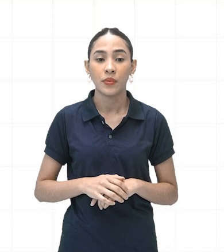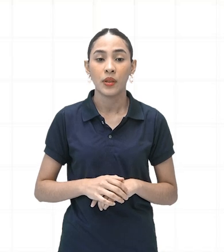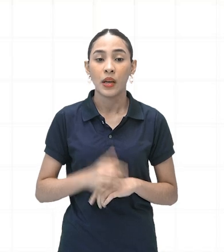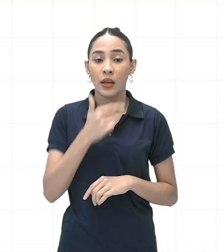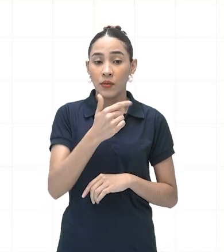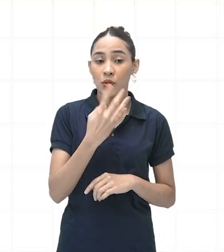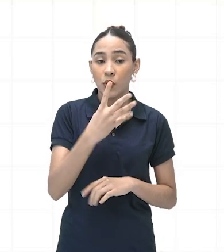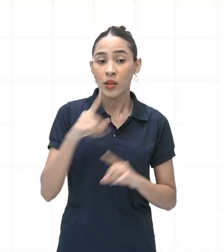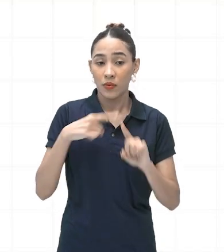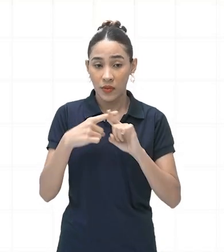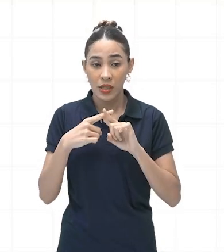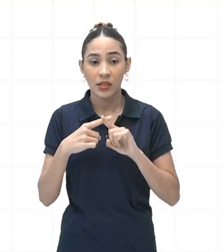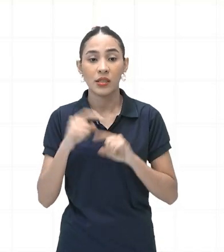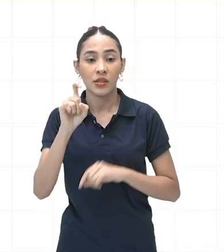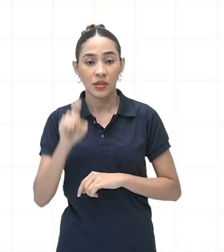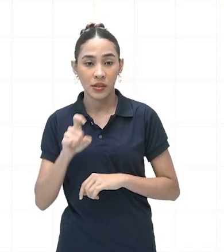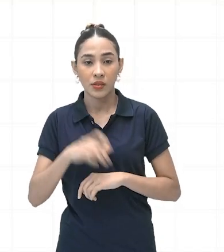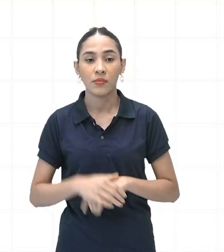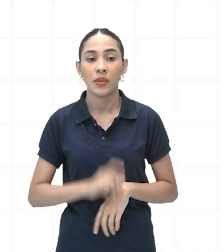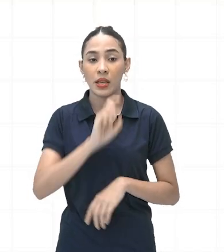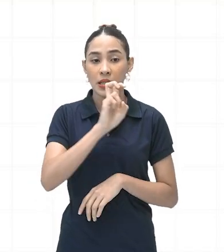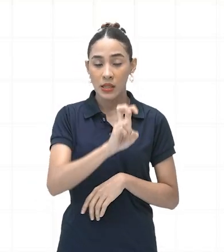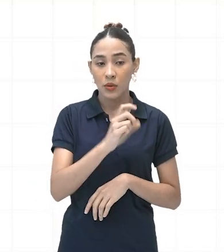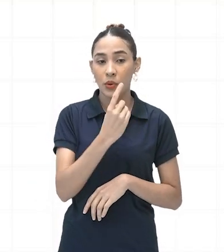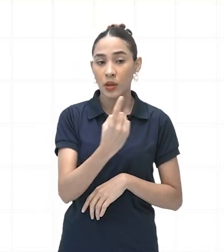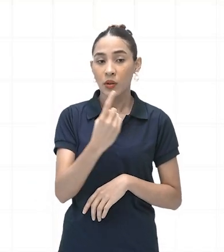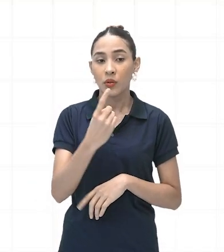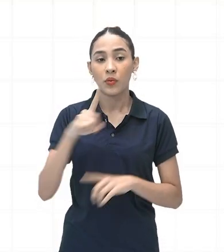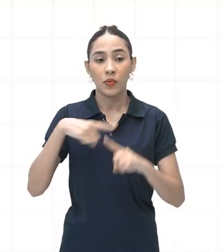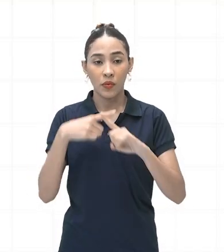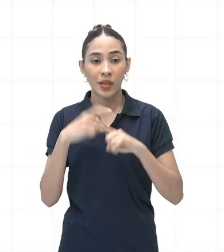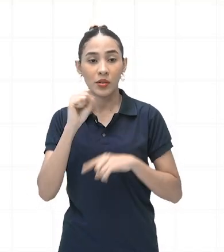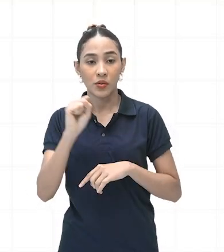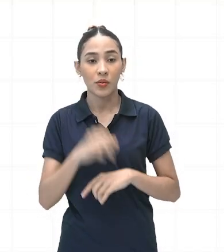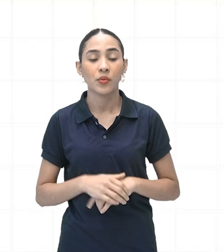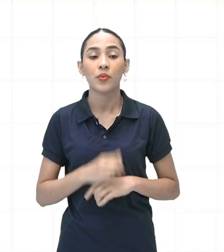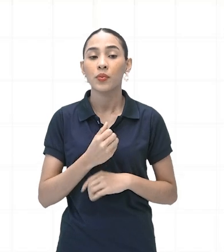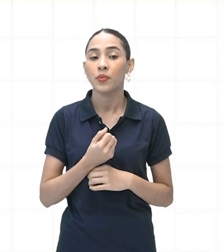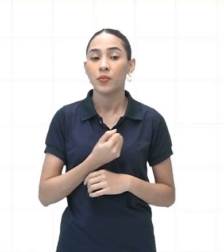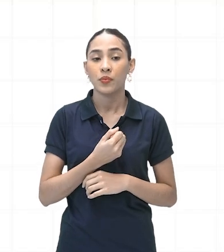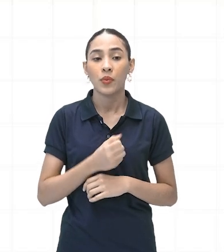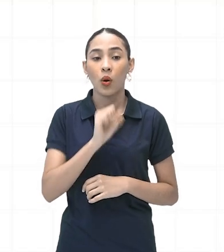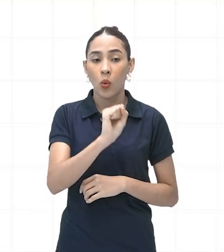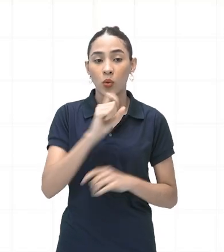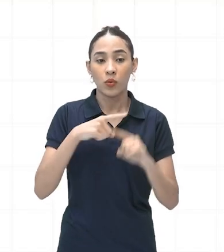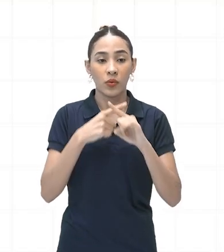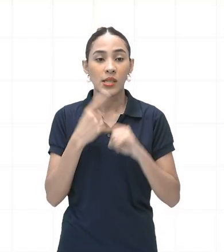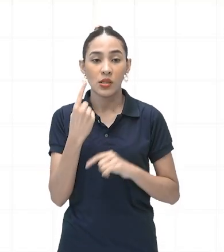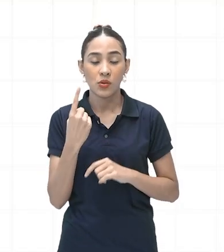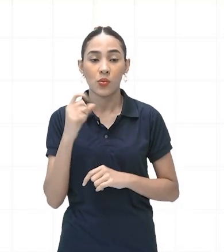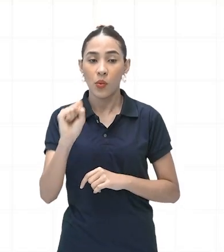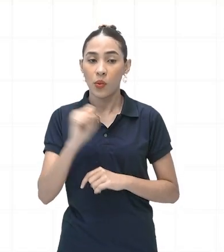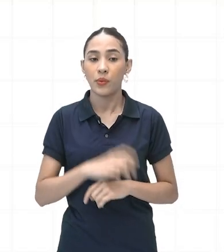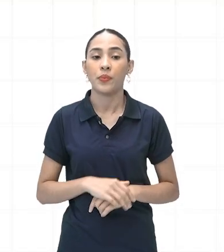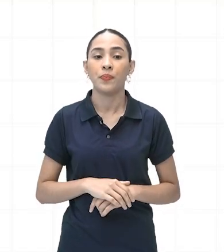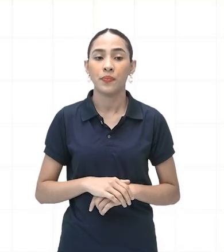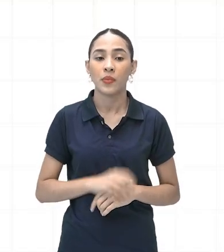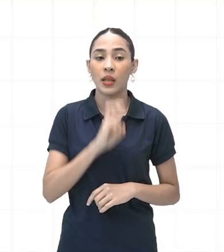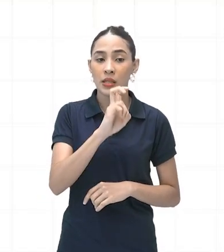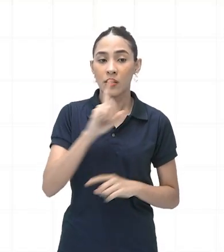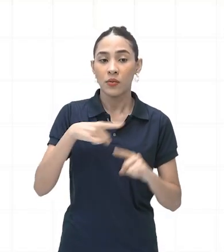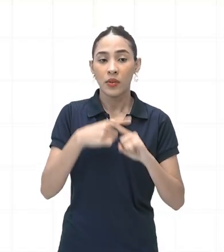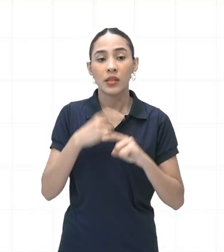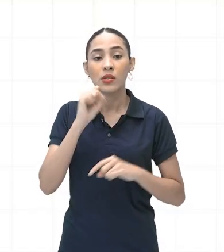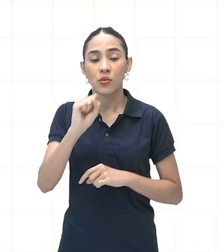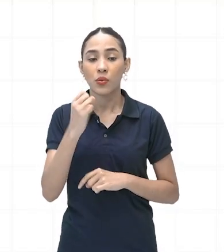x. Então, 51 vezes 8, nós vamos obter quanto? 8 vezes 1, 8. 5